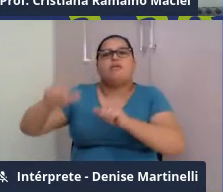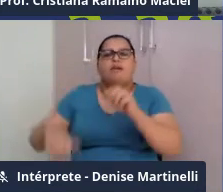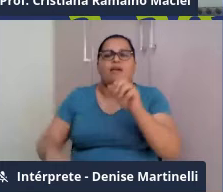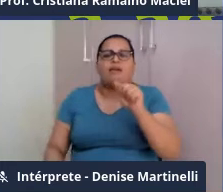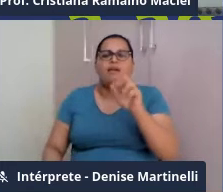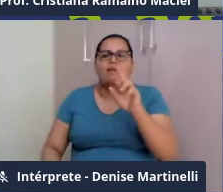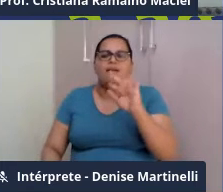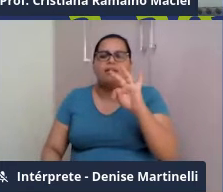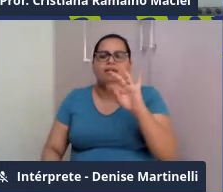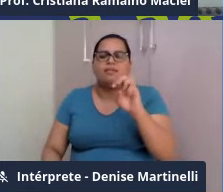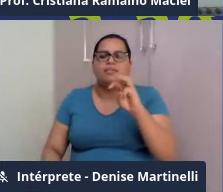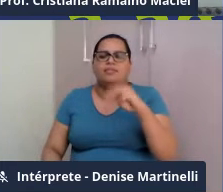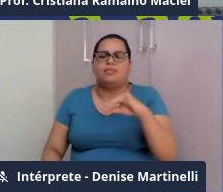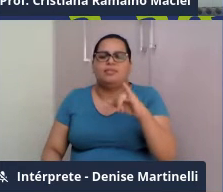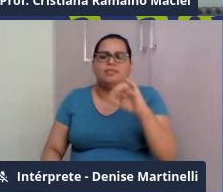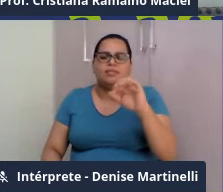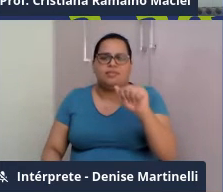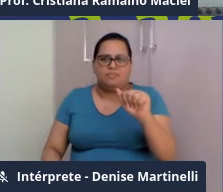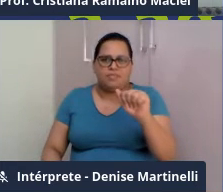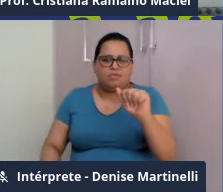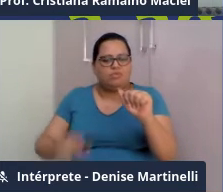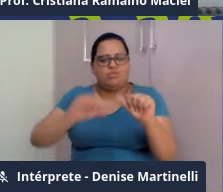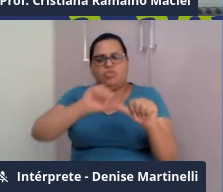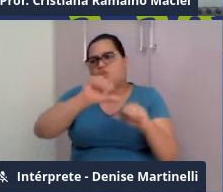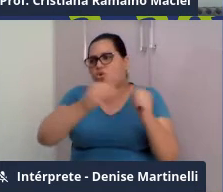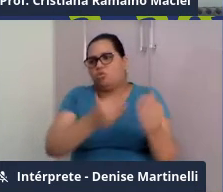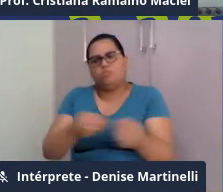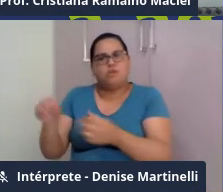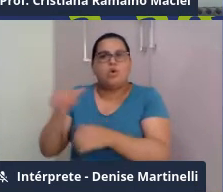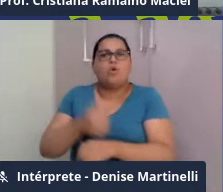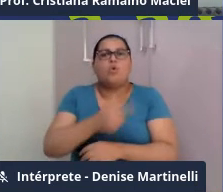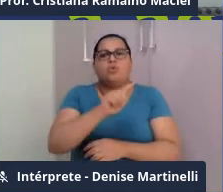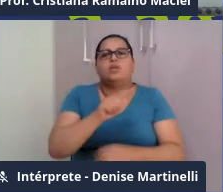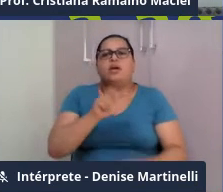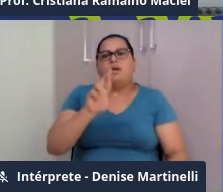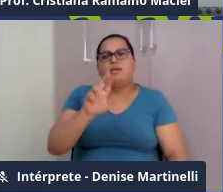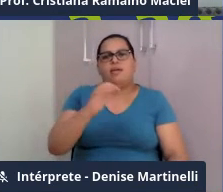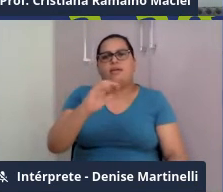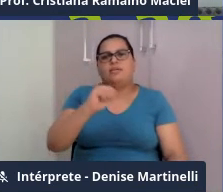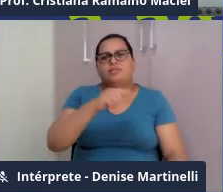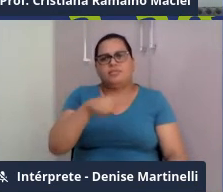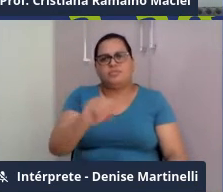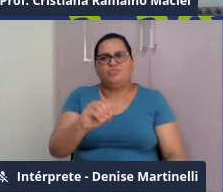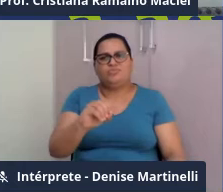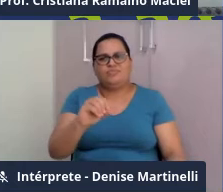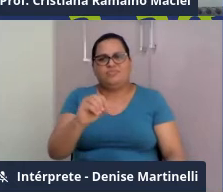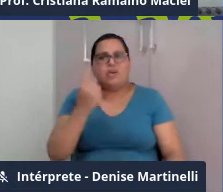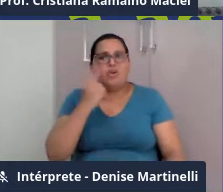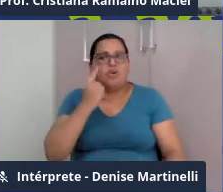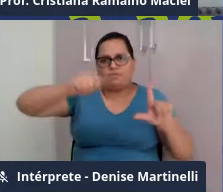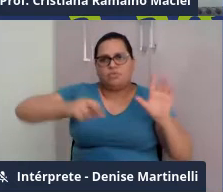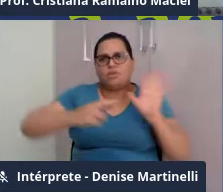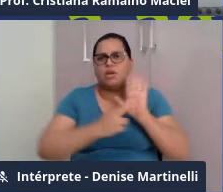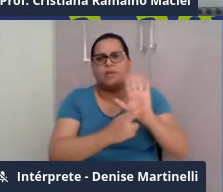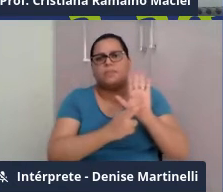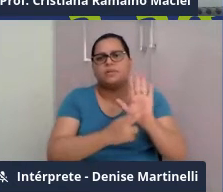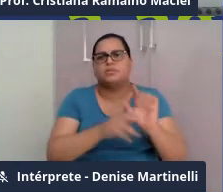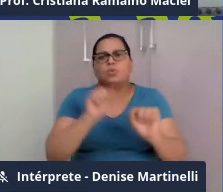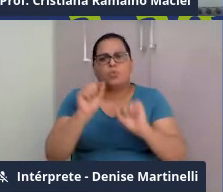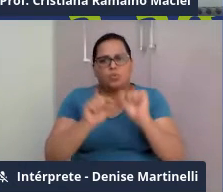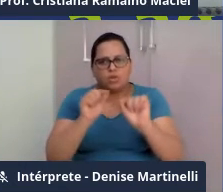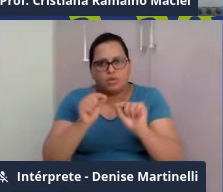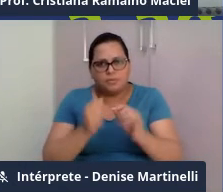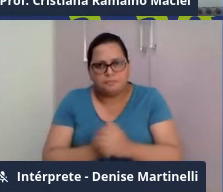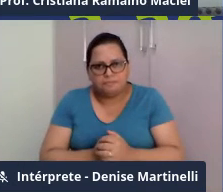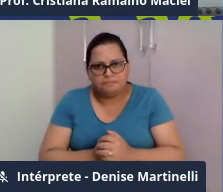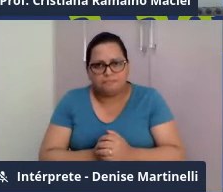O que é que esse gráfico que vocês estão vendo representa? Representa o dia que eu